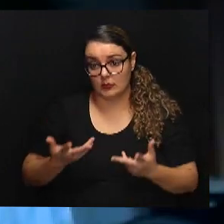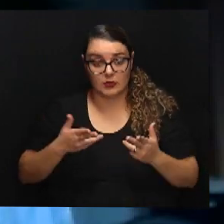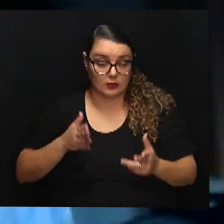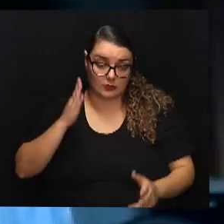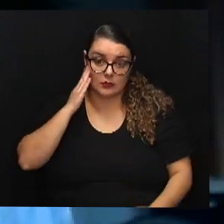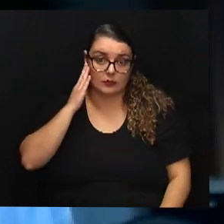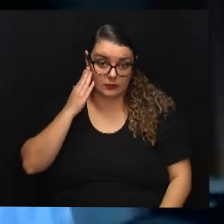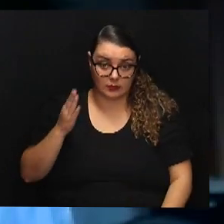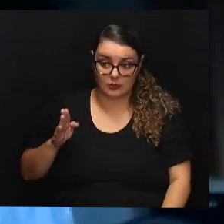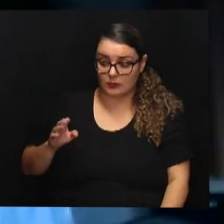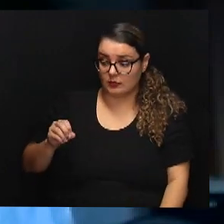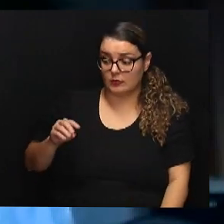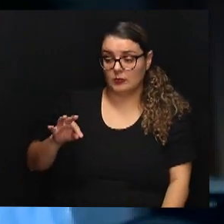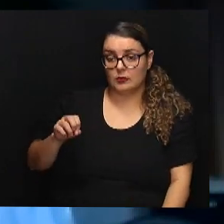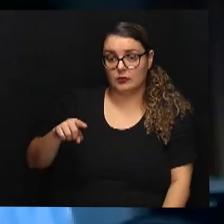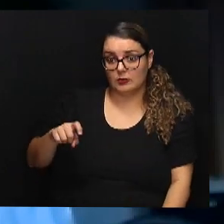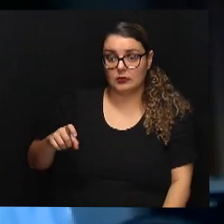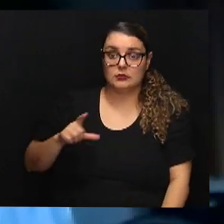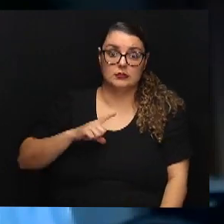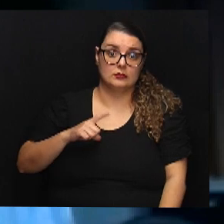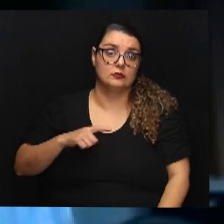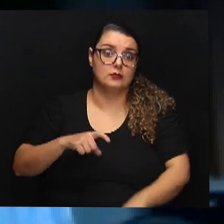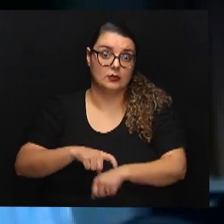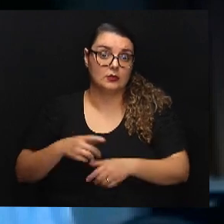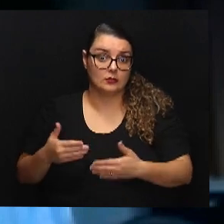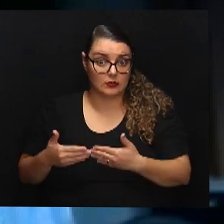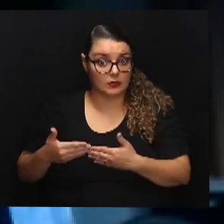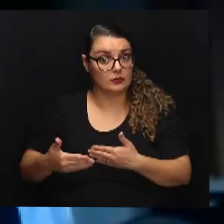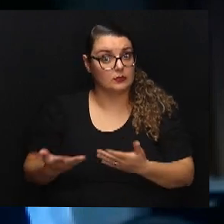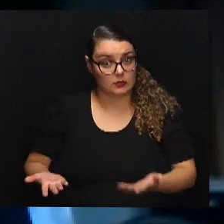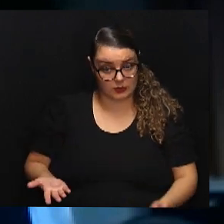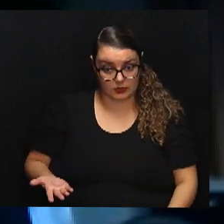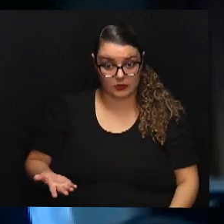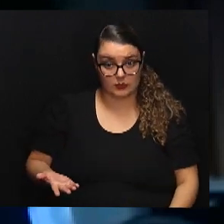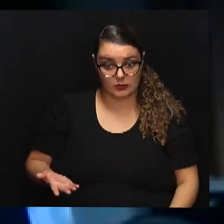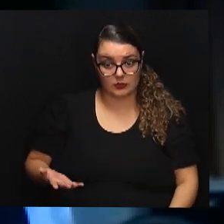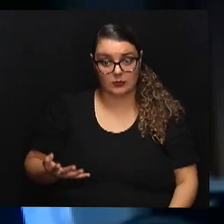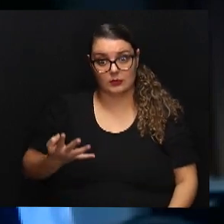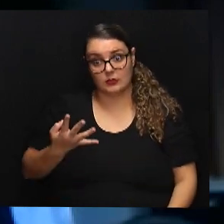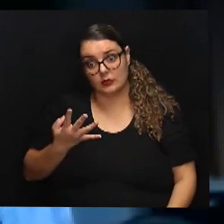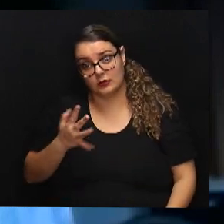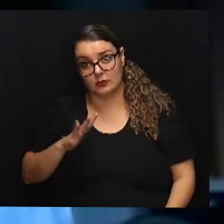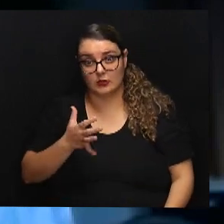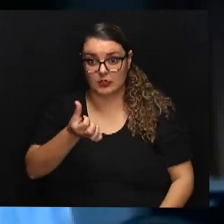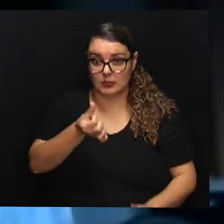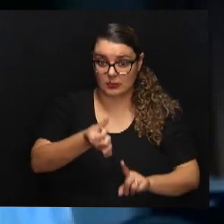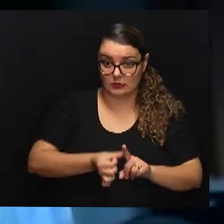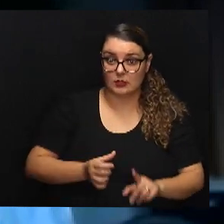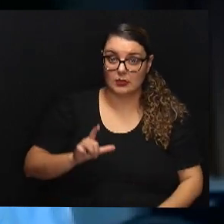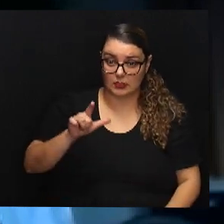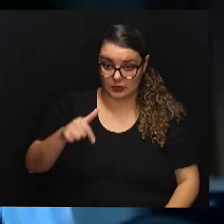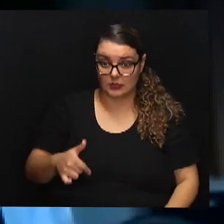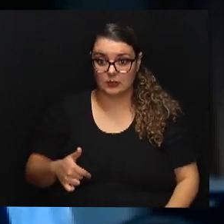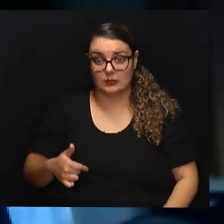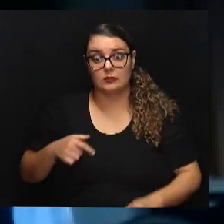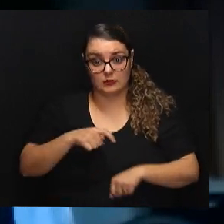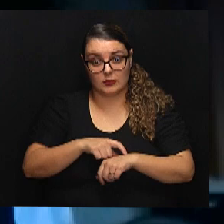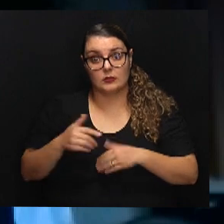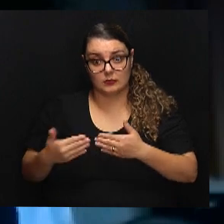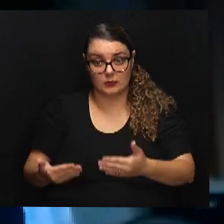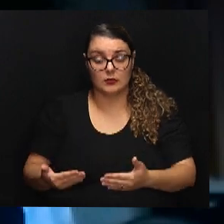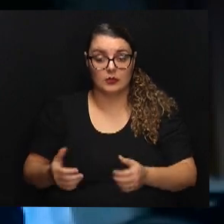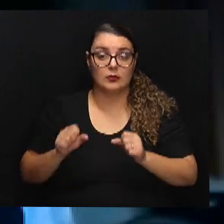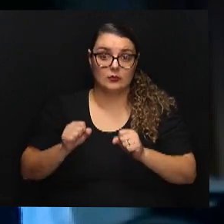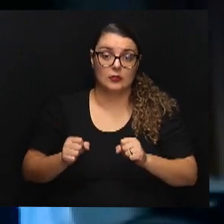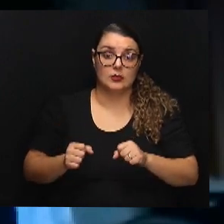essa força. Só que como a gente sabe, o Botox tem um tempo, né? Um tempo de duração que gira em torno de 4 a 6 meses. Que